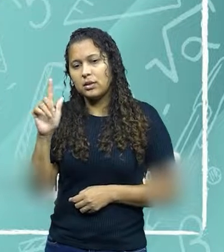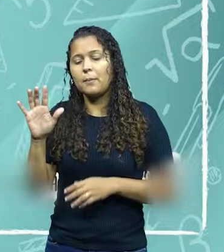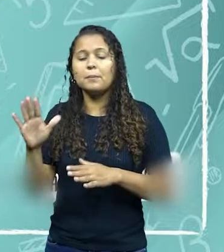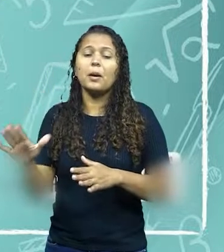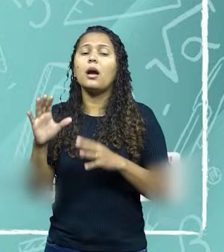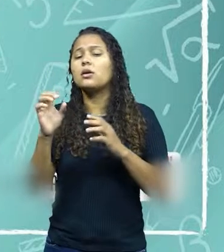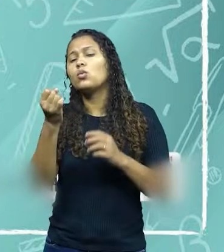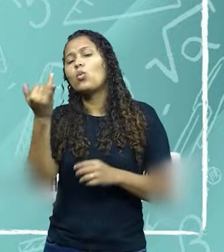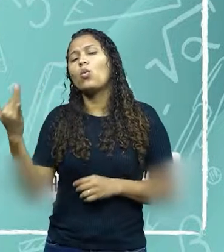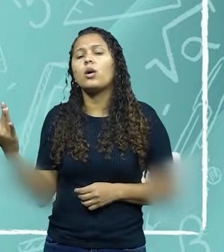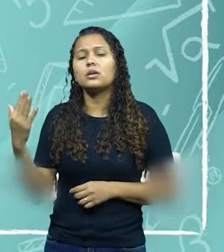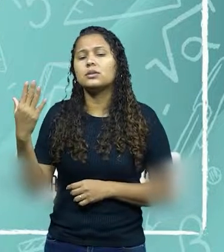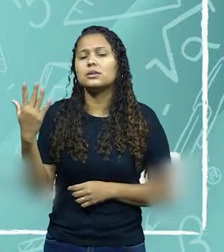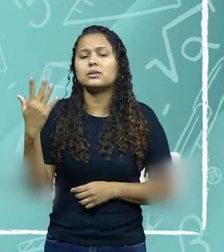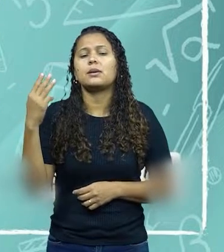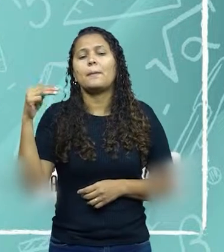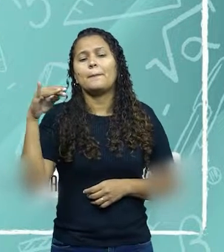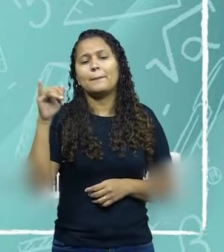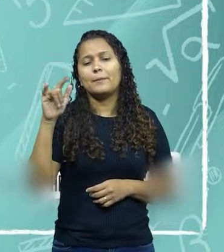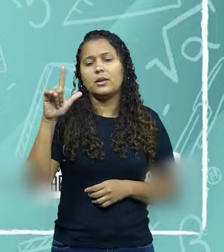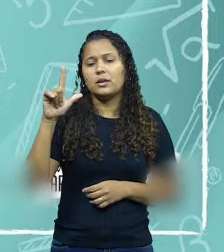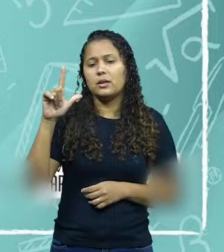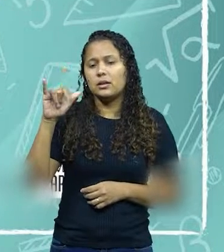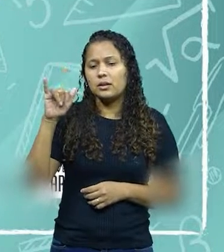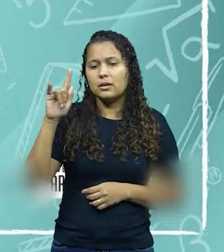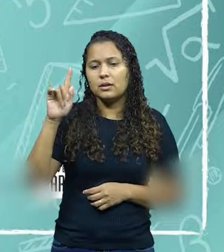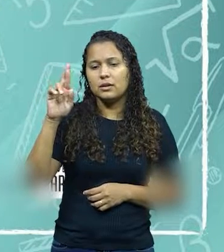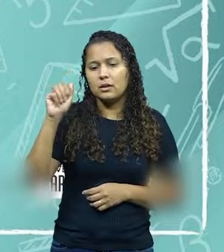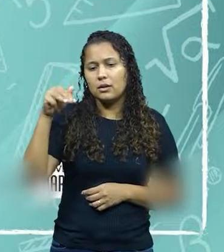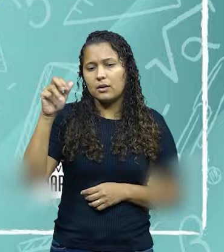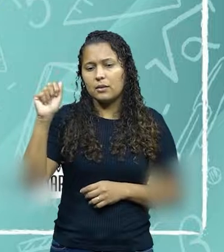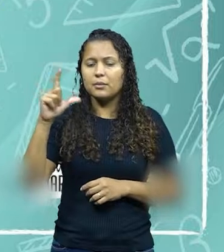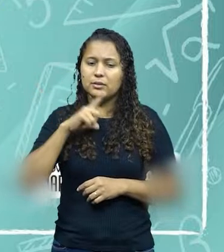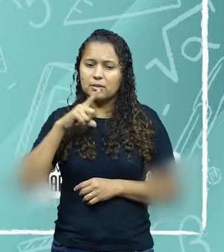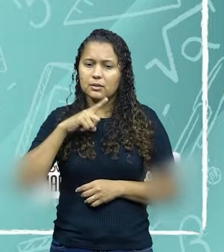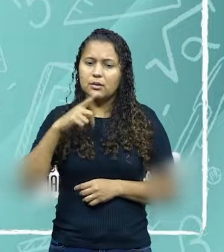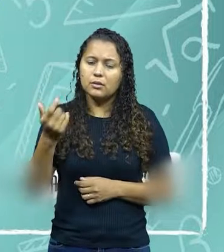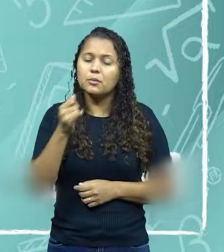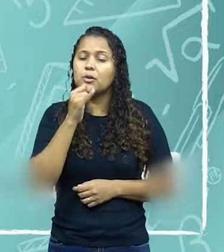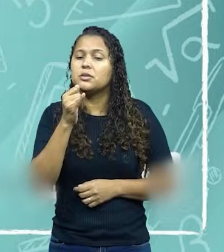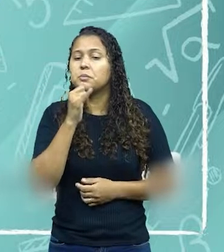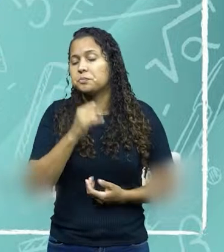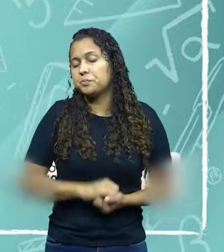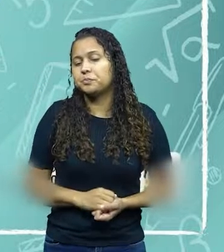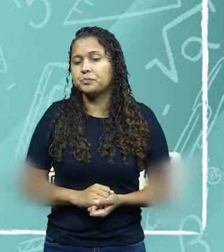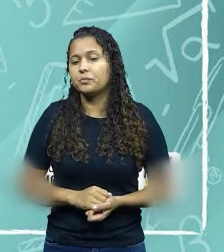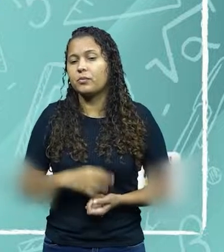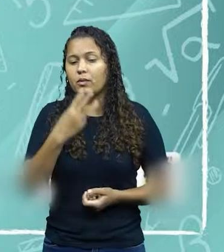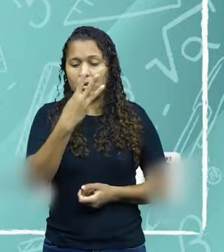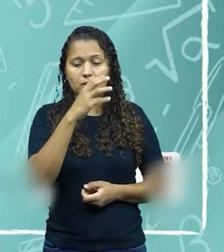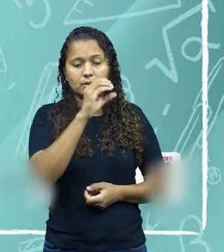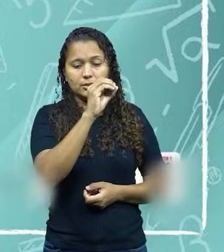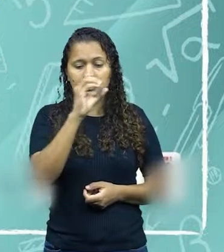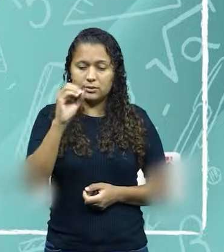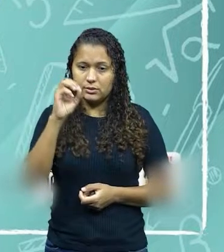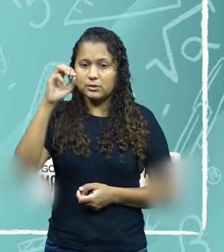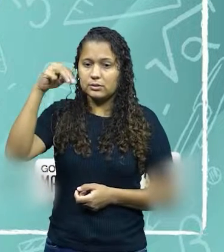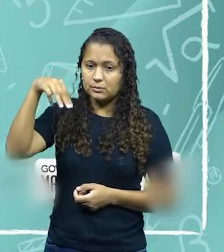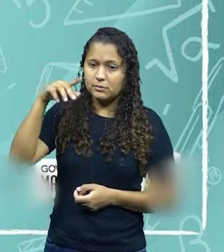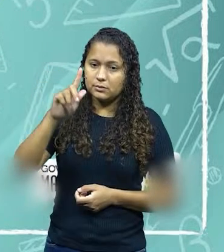tem em gramas? Aí a gente vai ter que dividir. Então, se eu quero saber 300